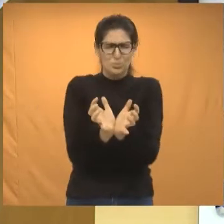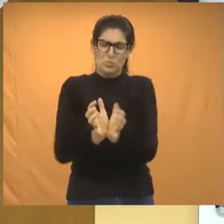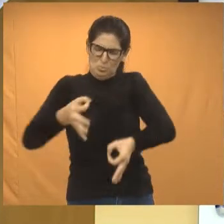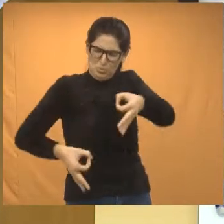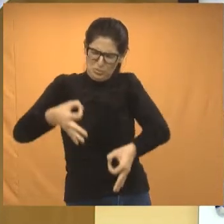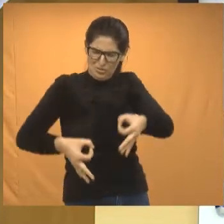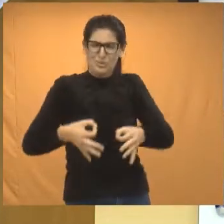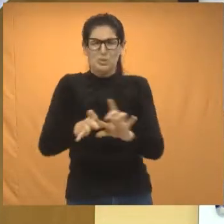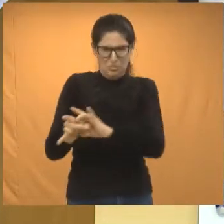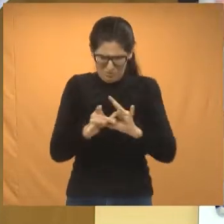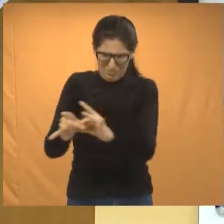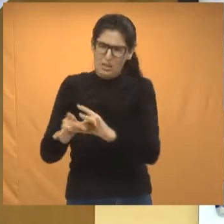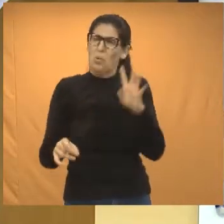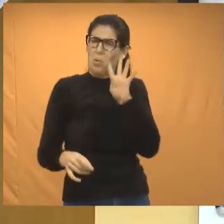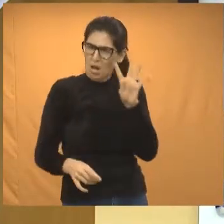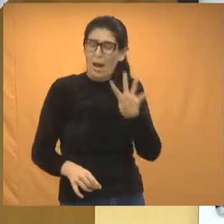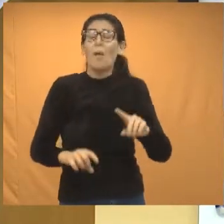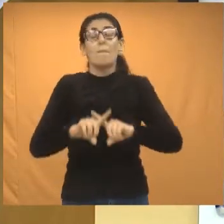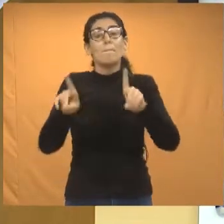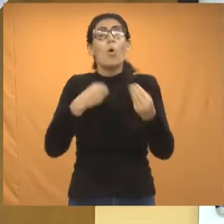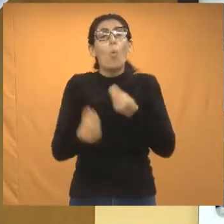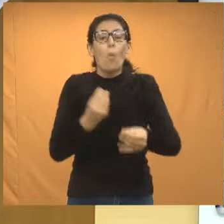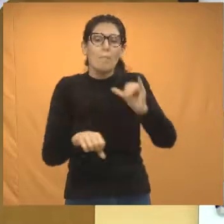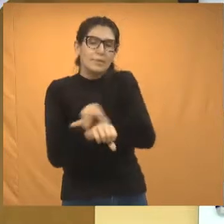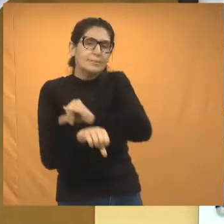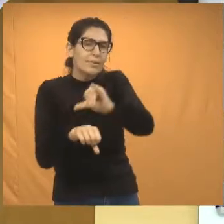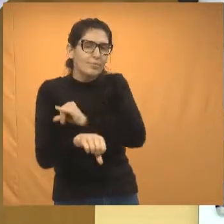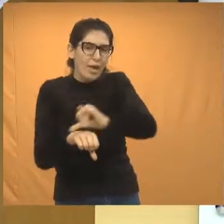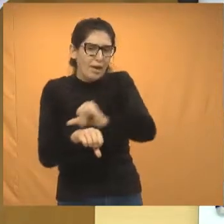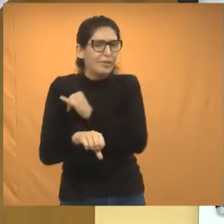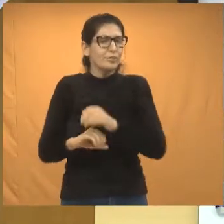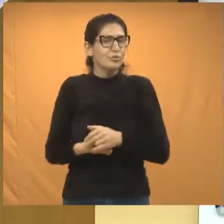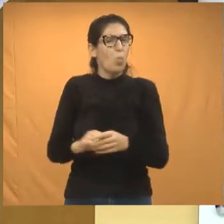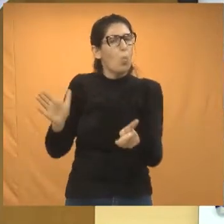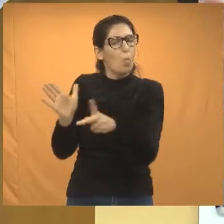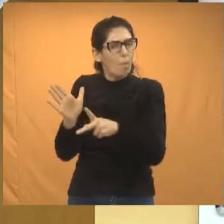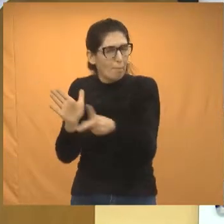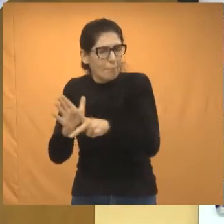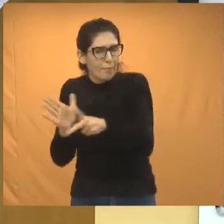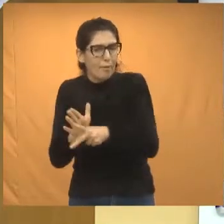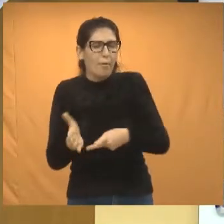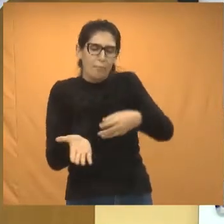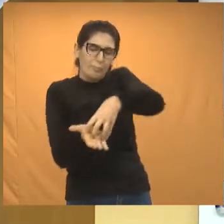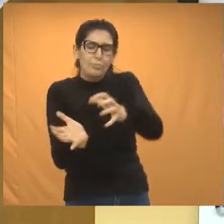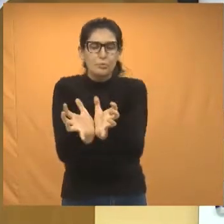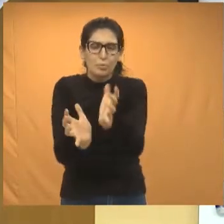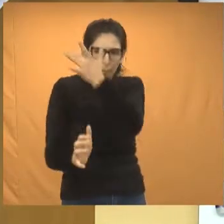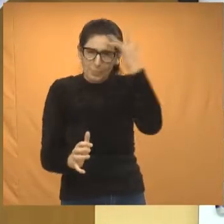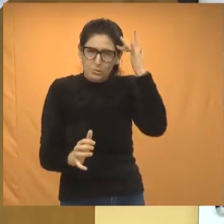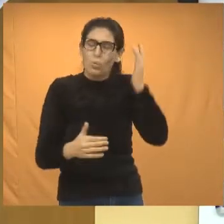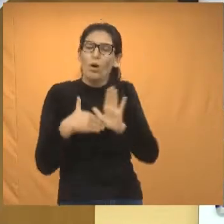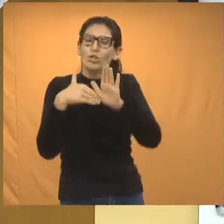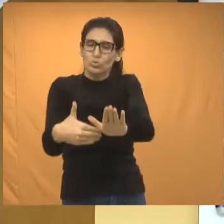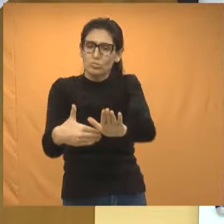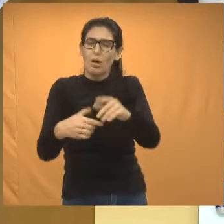algum mecanismo que pudesse envolver também pessoas dentro desse, talvez o próprio conselho, para ajudar a viabilizar, porque tem casos aí que a gente